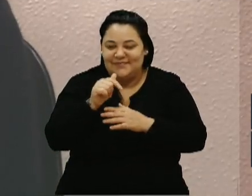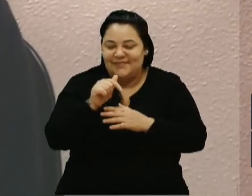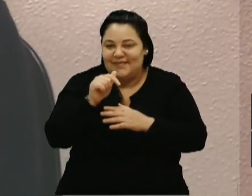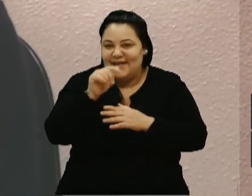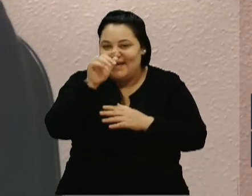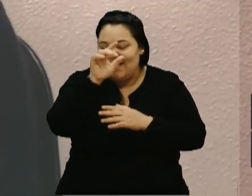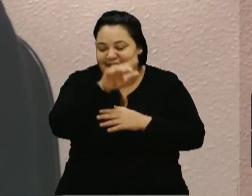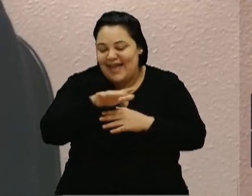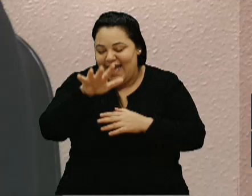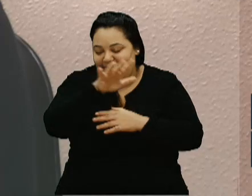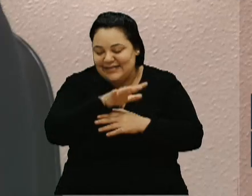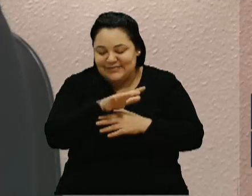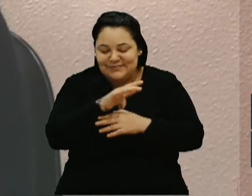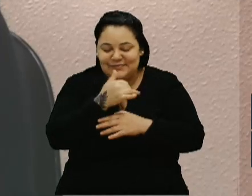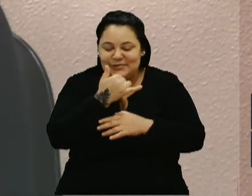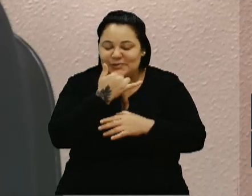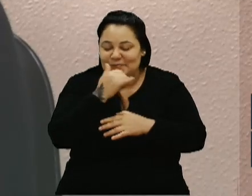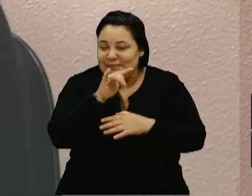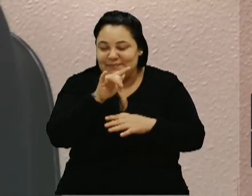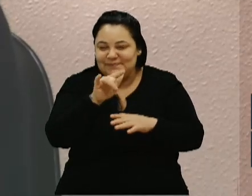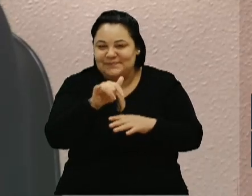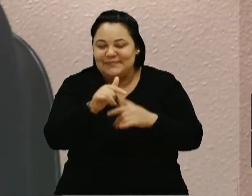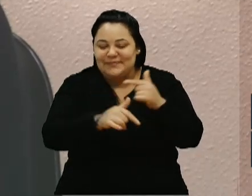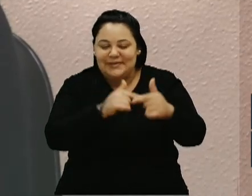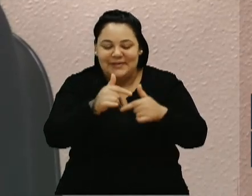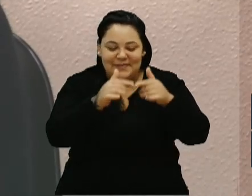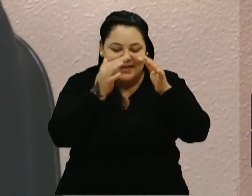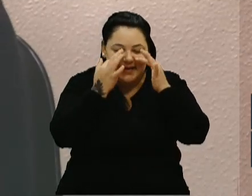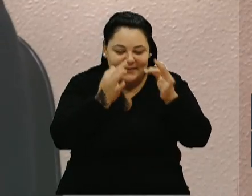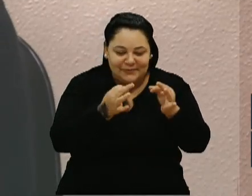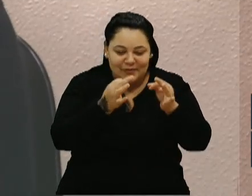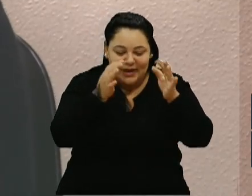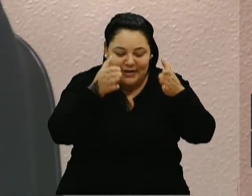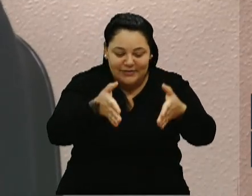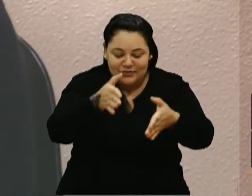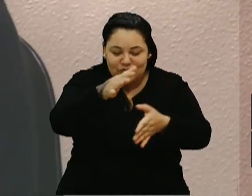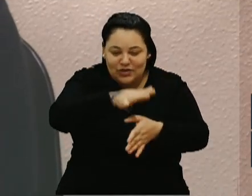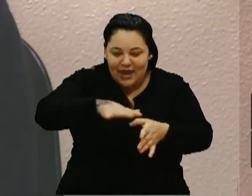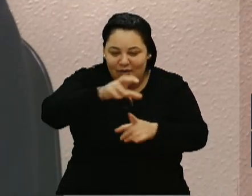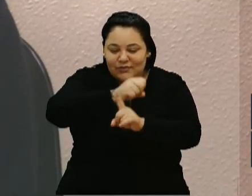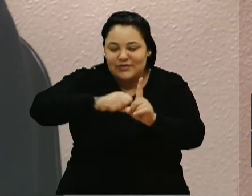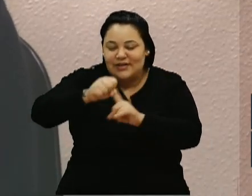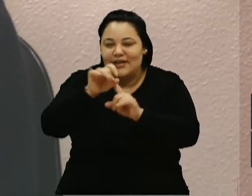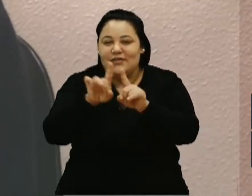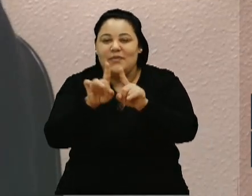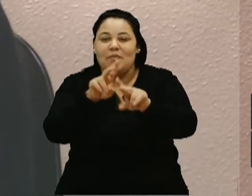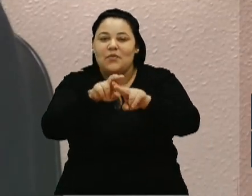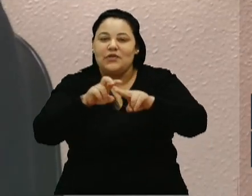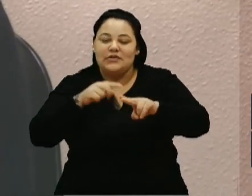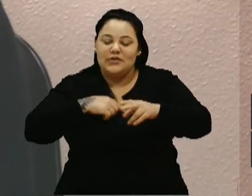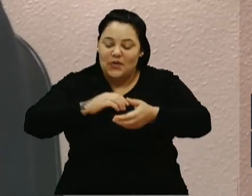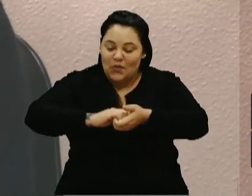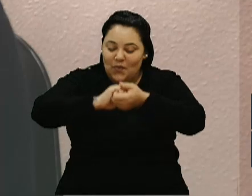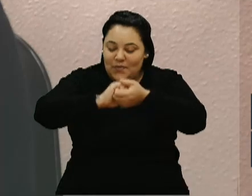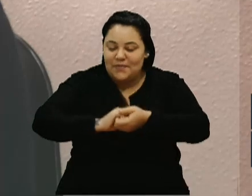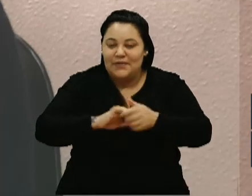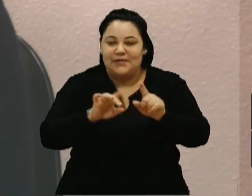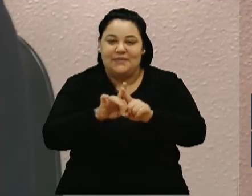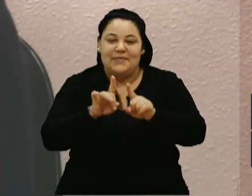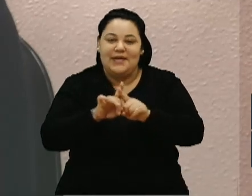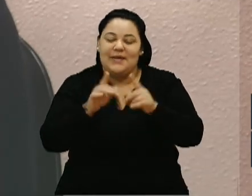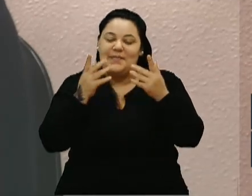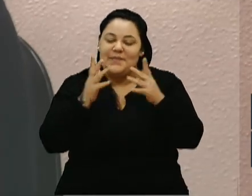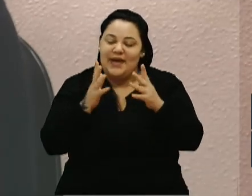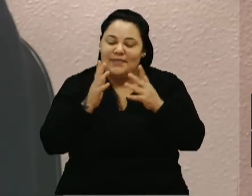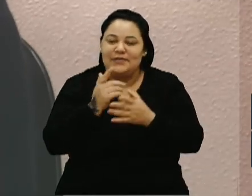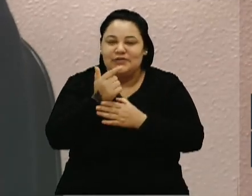da saúde. Esse é um problema que precisa ser trabalhado na nossa sociedade. E é nesse sentido que eu cumprimento e que eu parabenizo mais